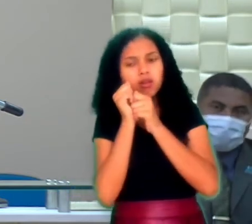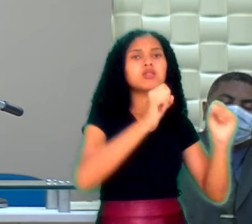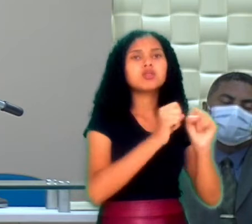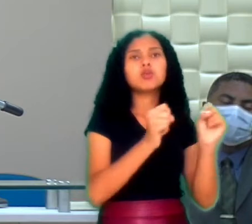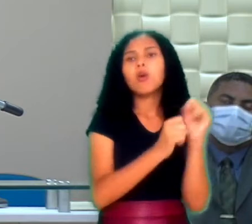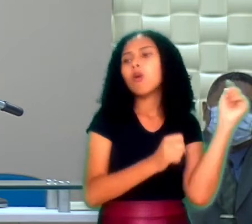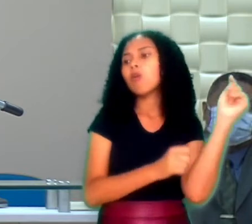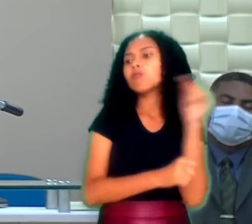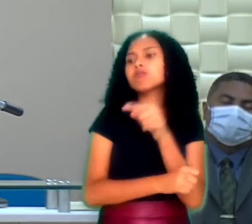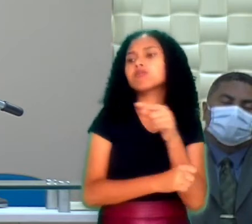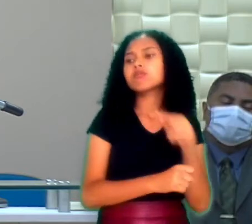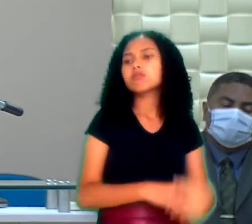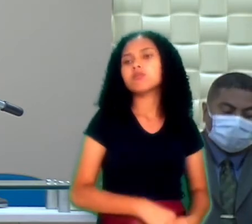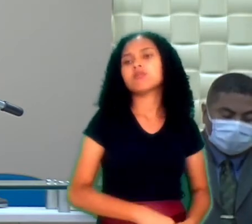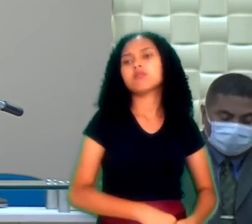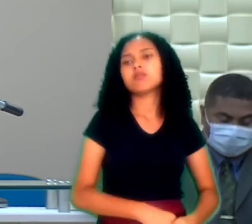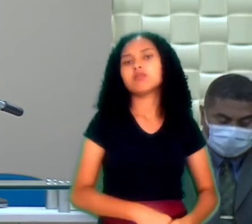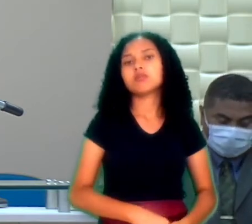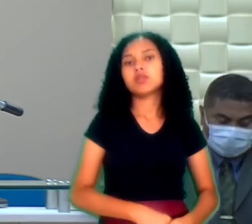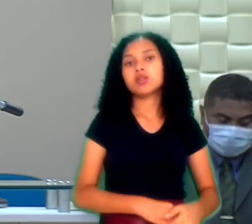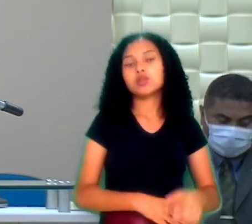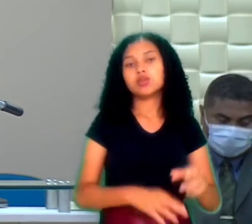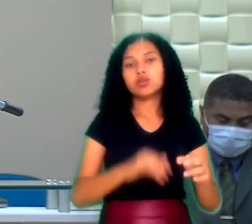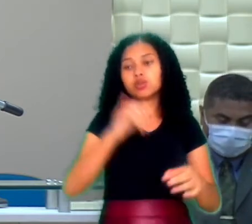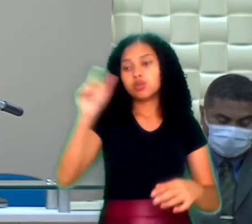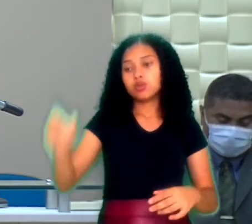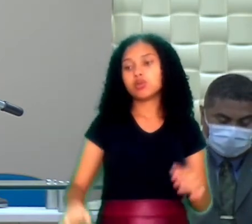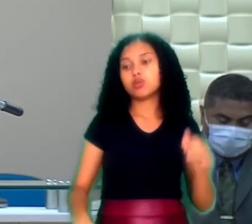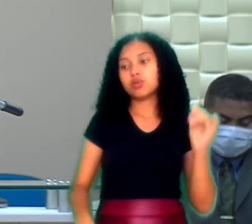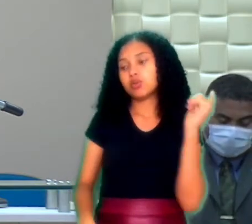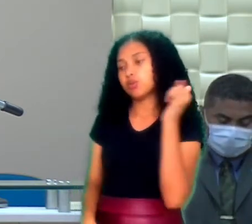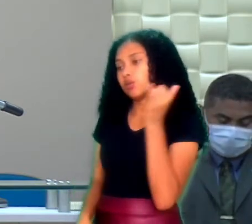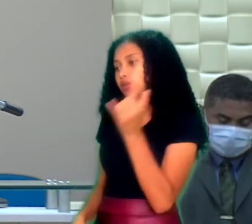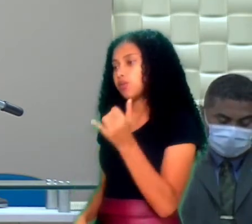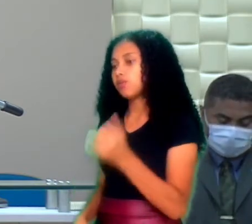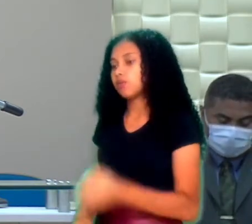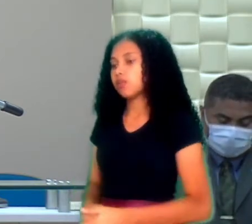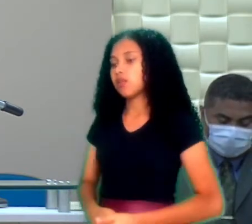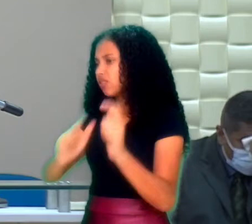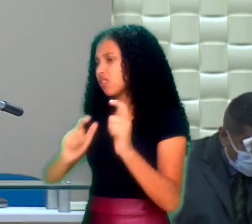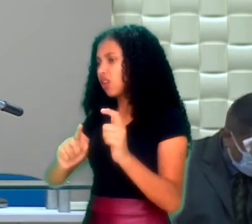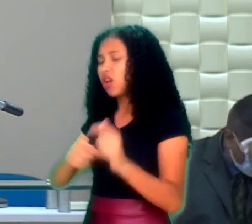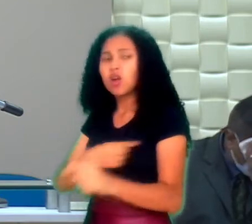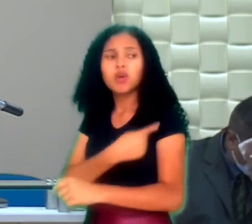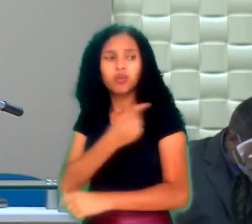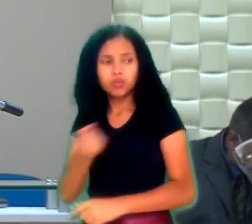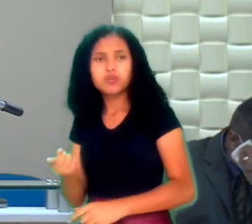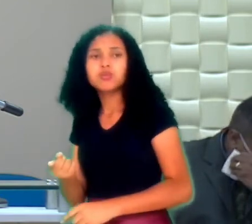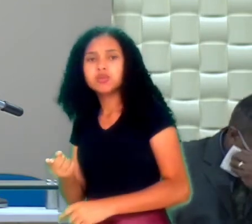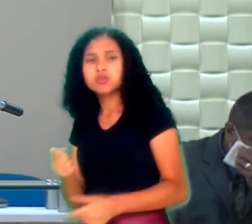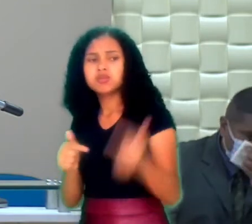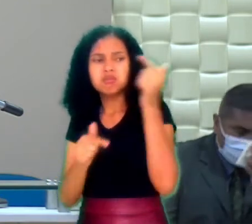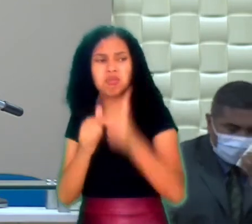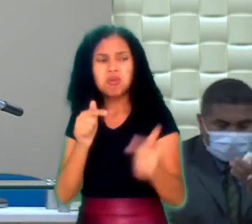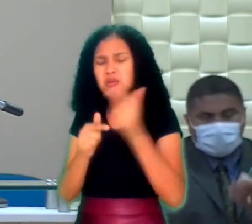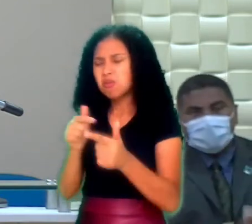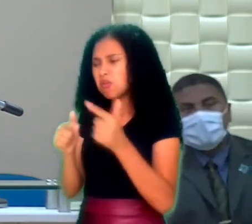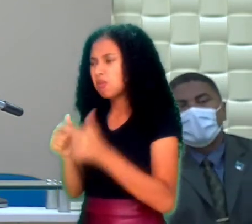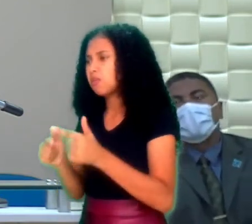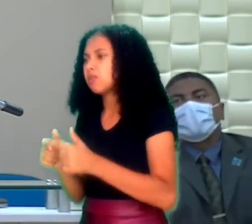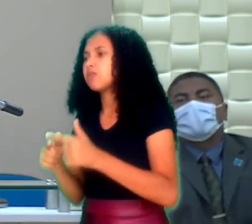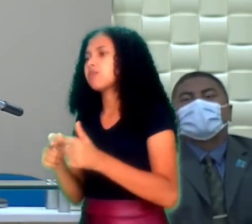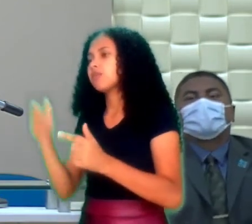começam a jogar a carga do navio fora. Imagina o prejuízo, irmão. Olhe, uma